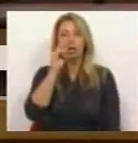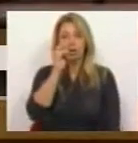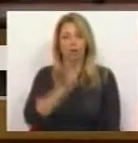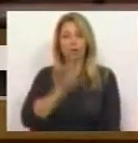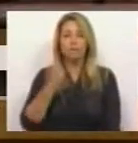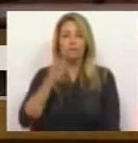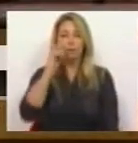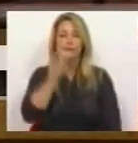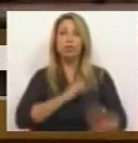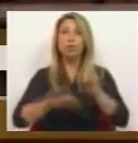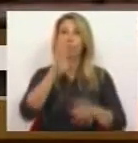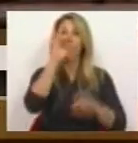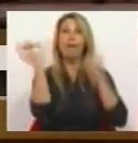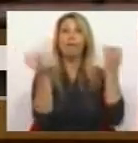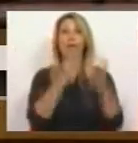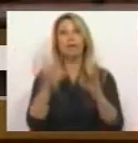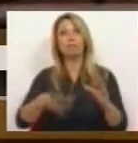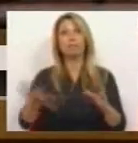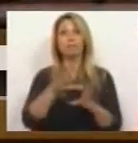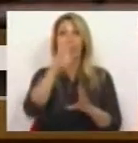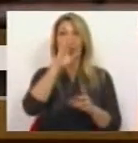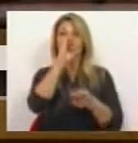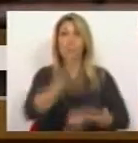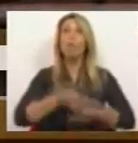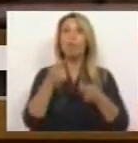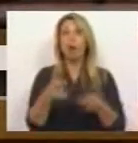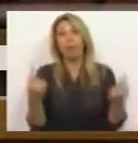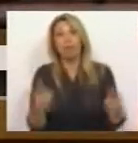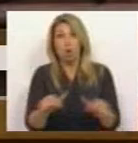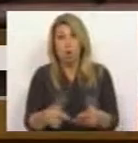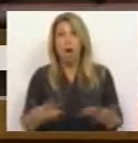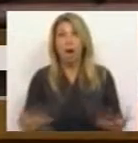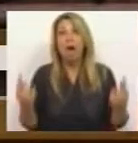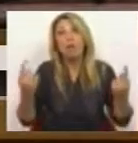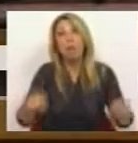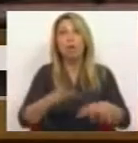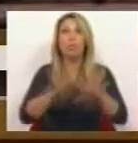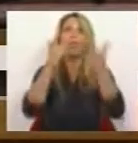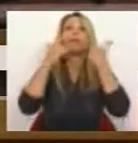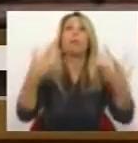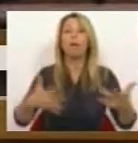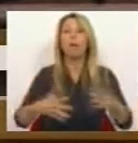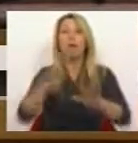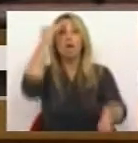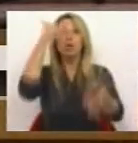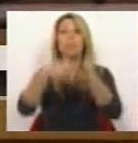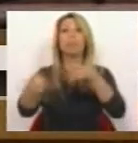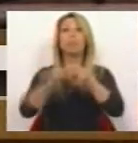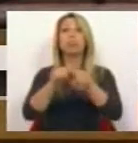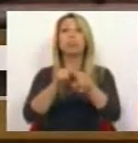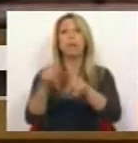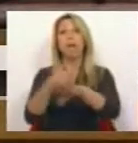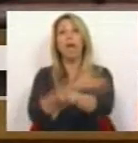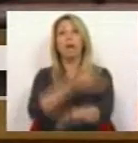mundo rural que hoje temos é tão só o resultado de opções políticas de vários governos, mas também resultado da aplicação